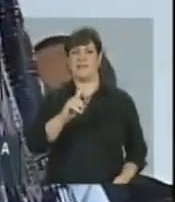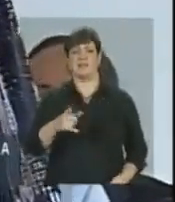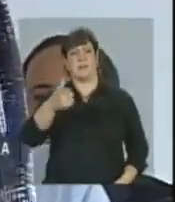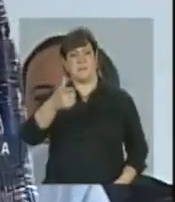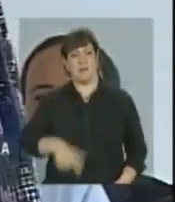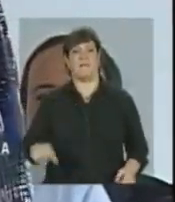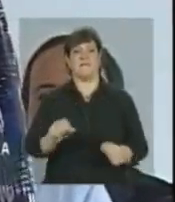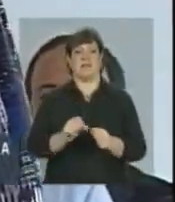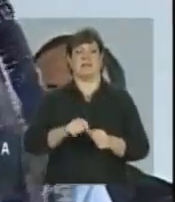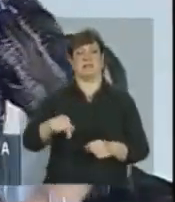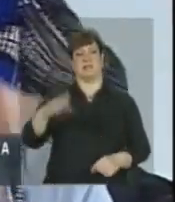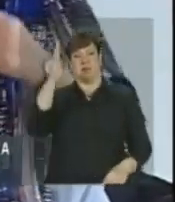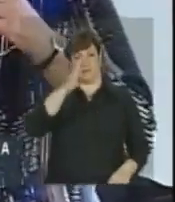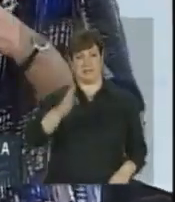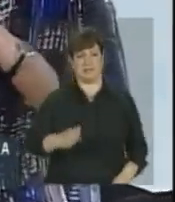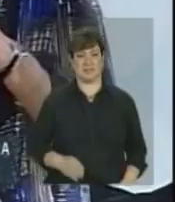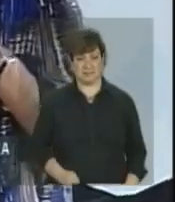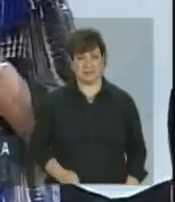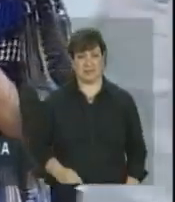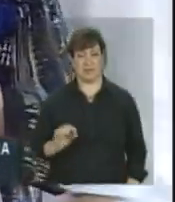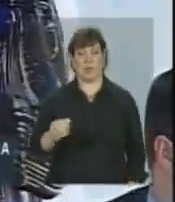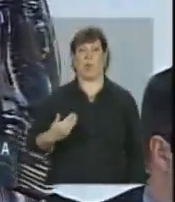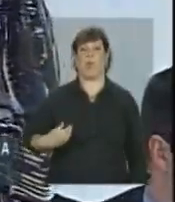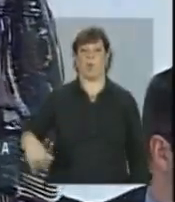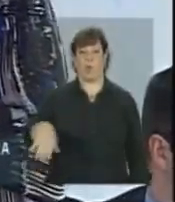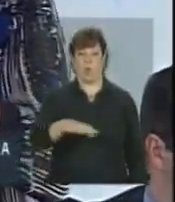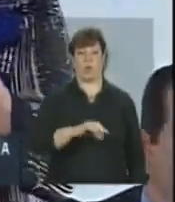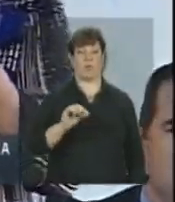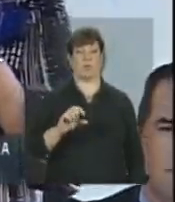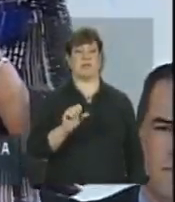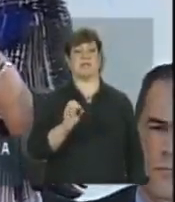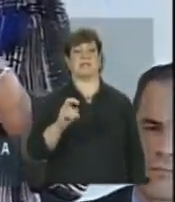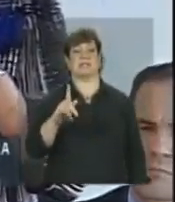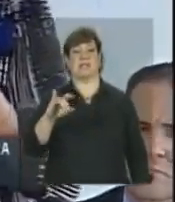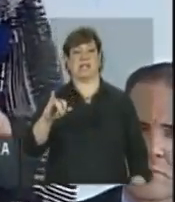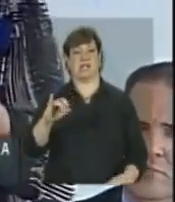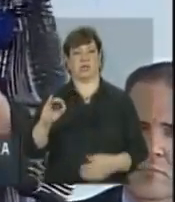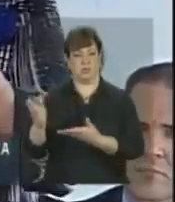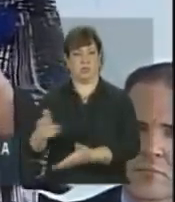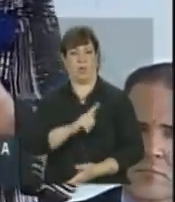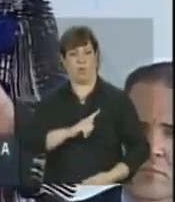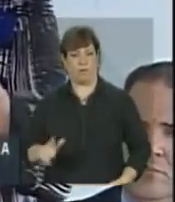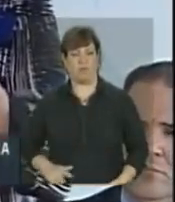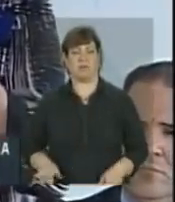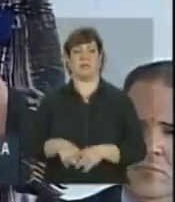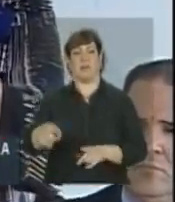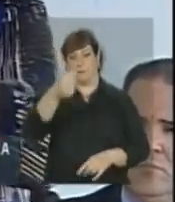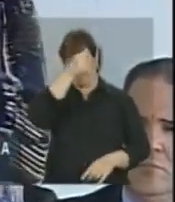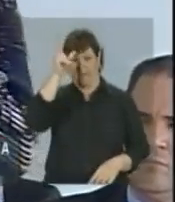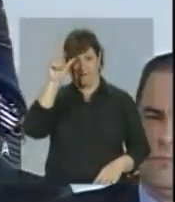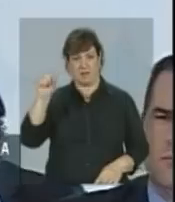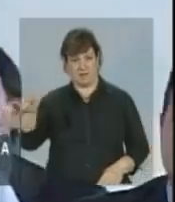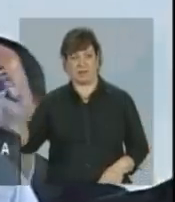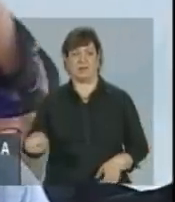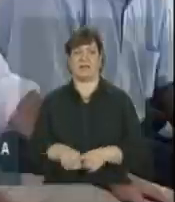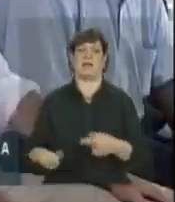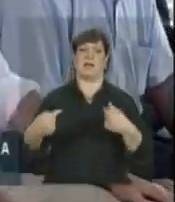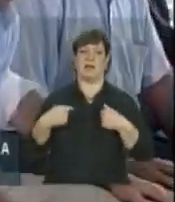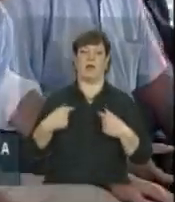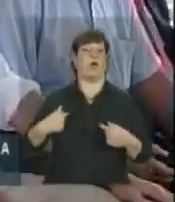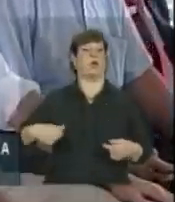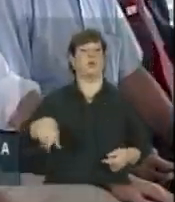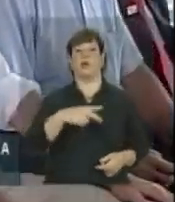fazer no Brasil, e nós, o Sérgio Cabral, o Eduardo Paes e eu, não podemos